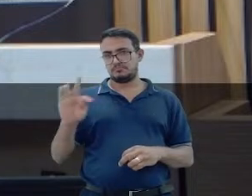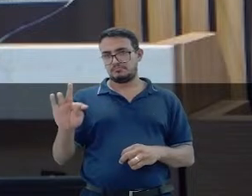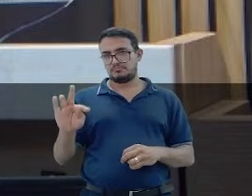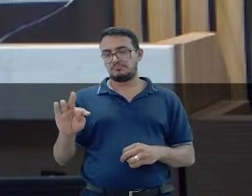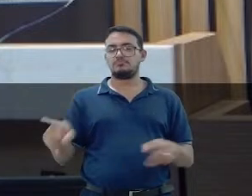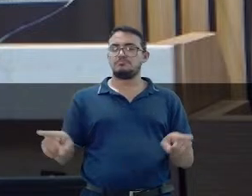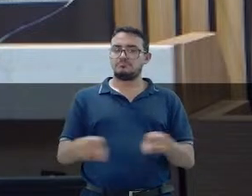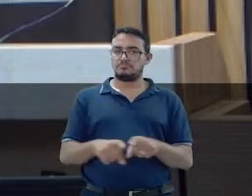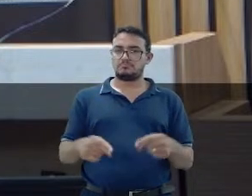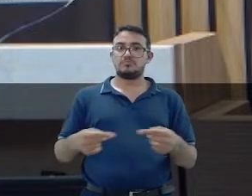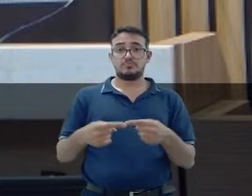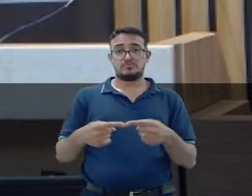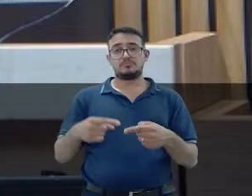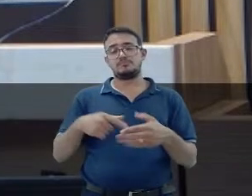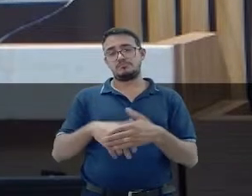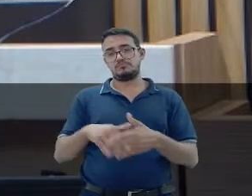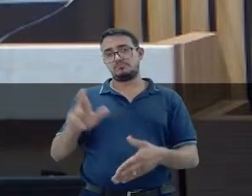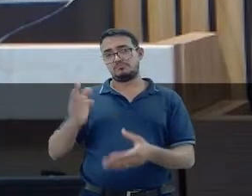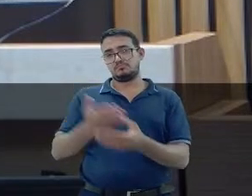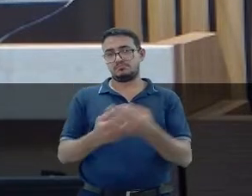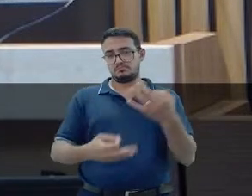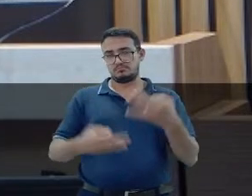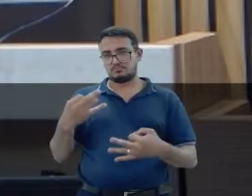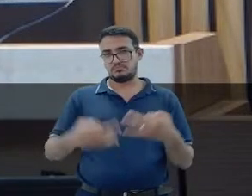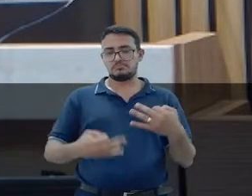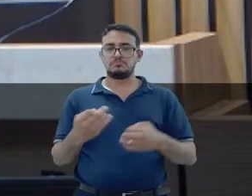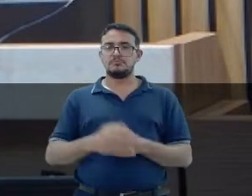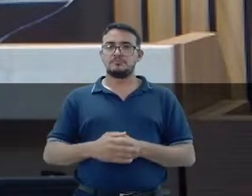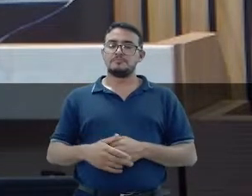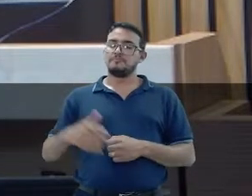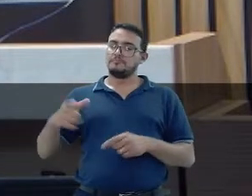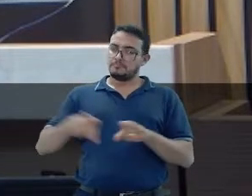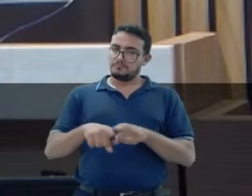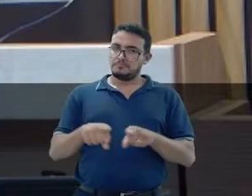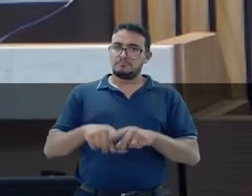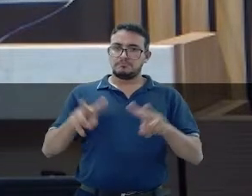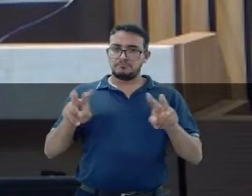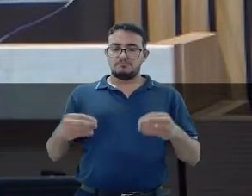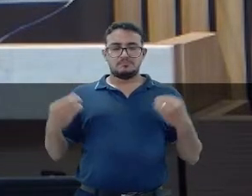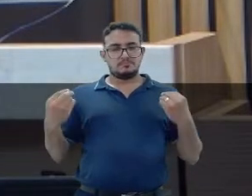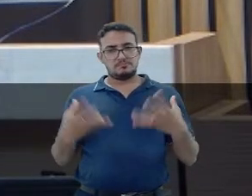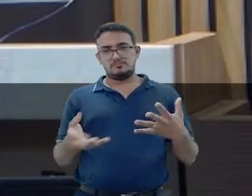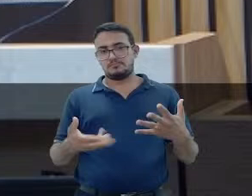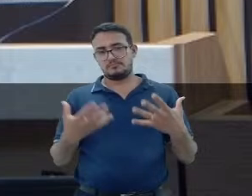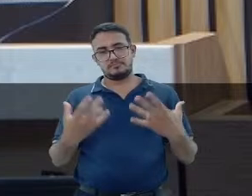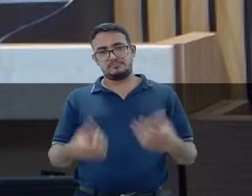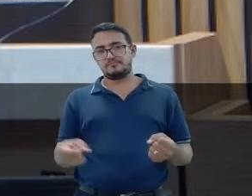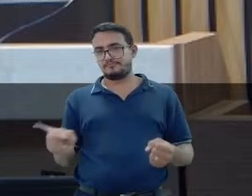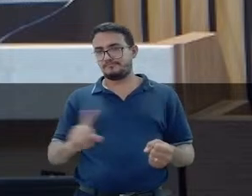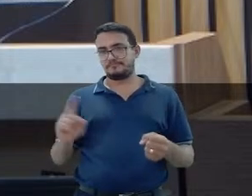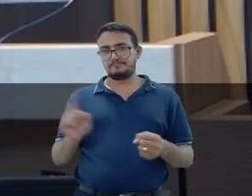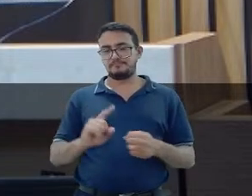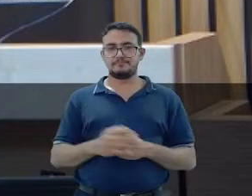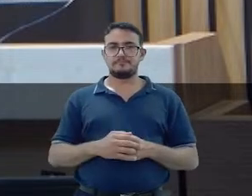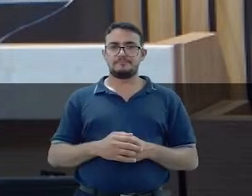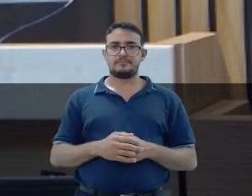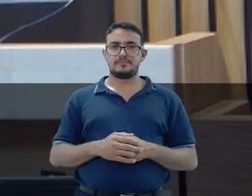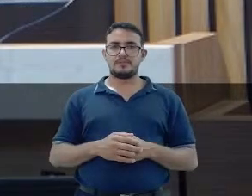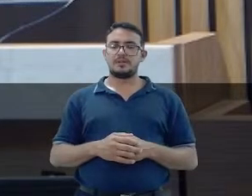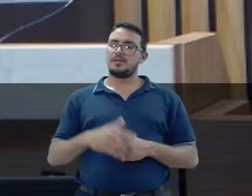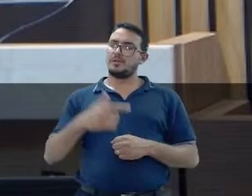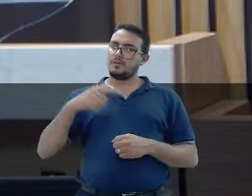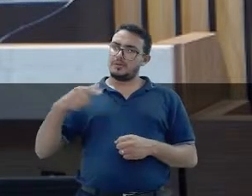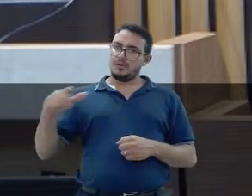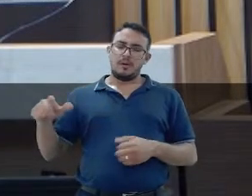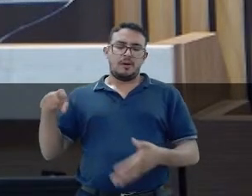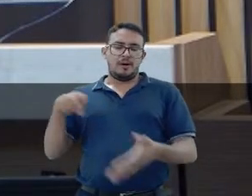nos termos do voto do relator. Ainda no mérito, negar provimento a ambos os recursos, quanto ao mais,